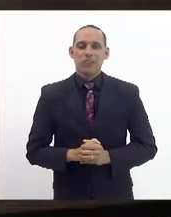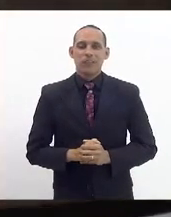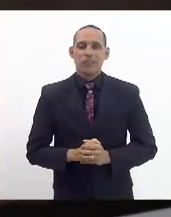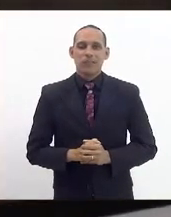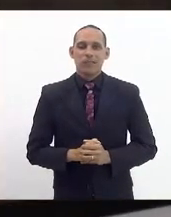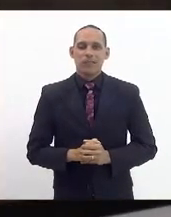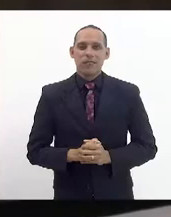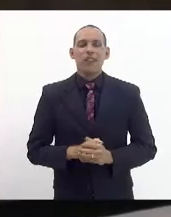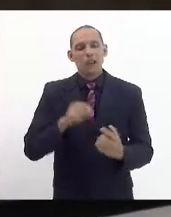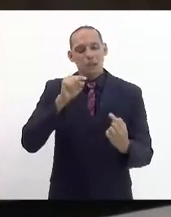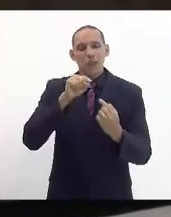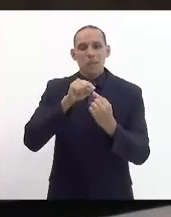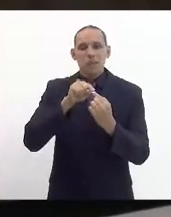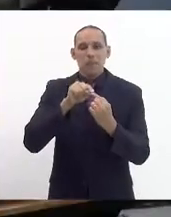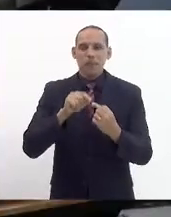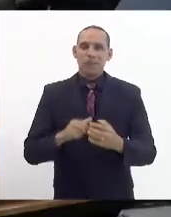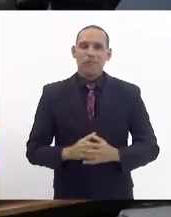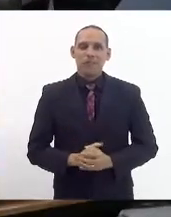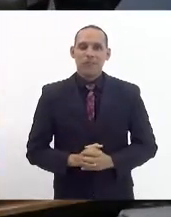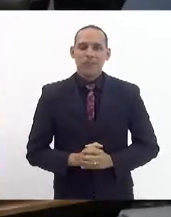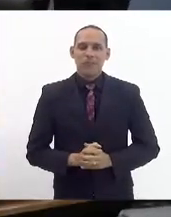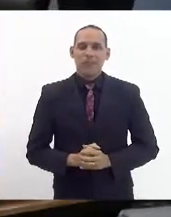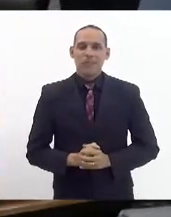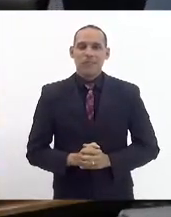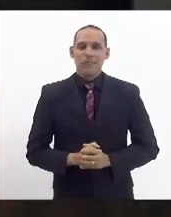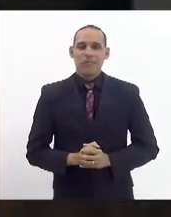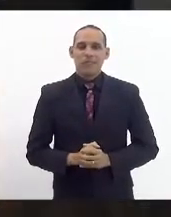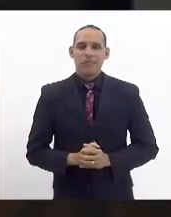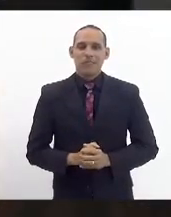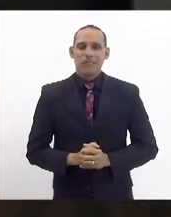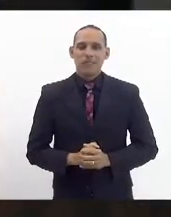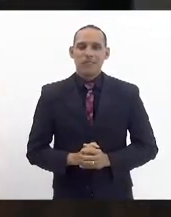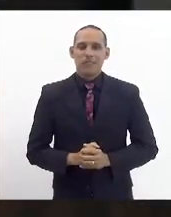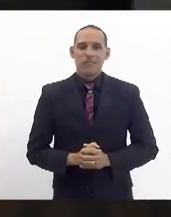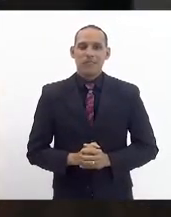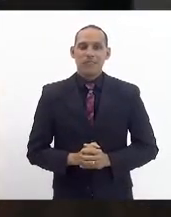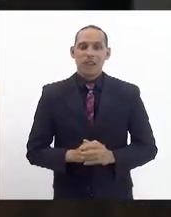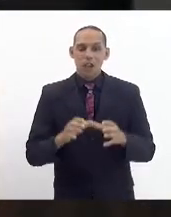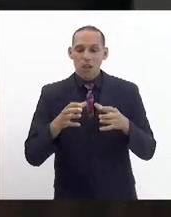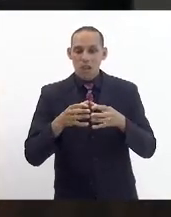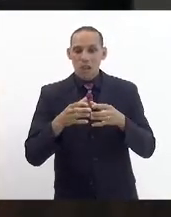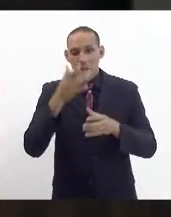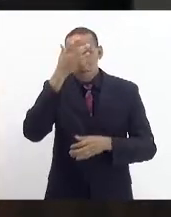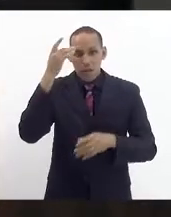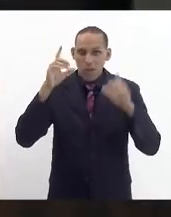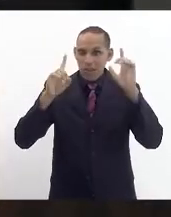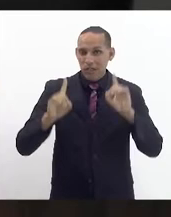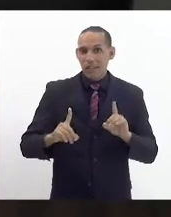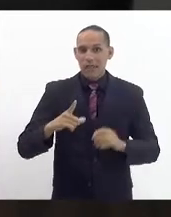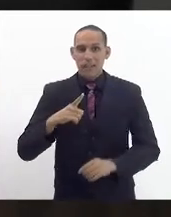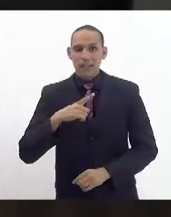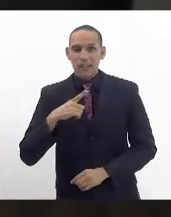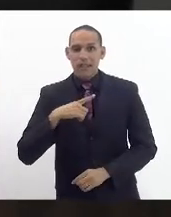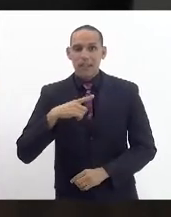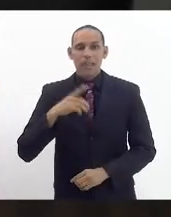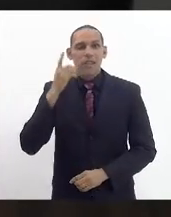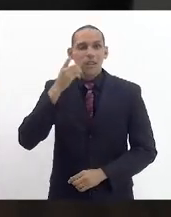Meu parecer é favorável, presidente. Pela Comissão da Pessoa com Deficiência, deputado Marcelo